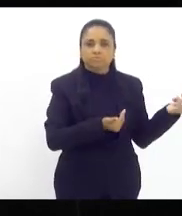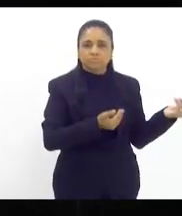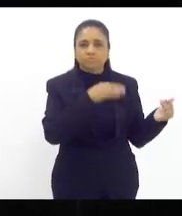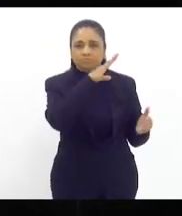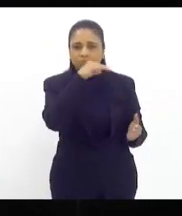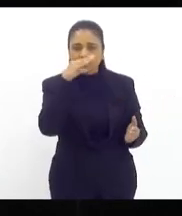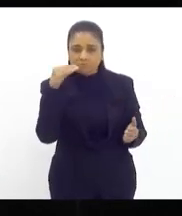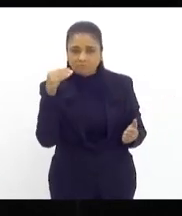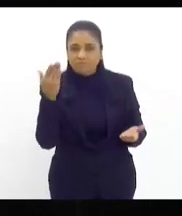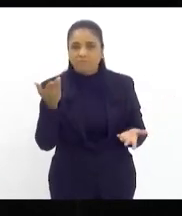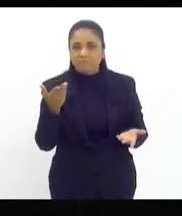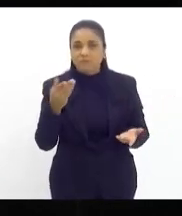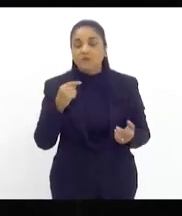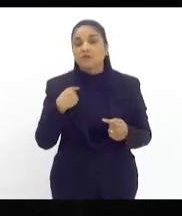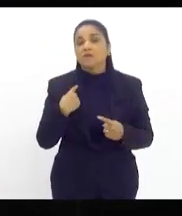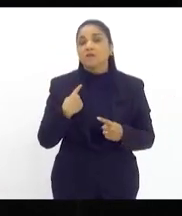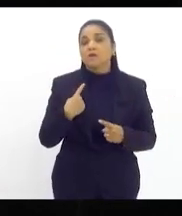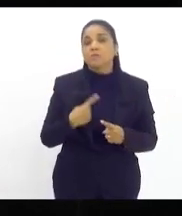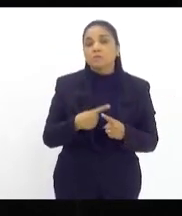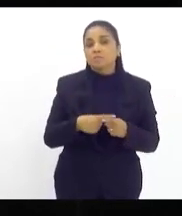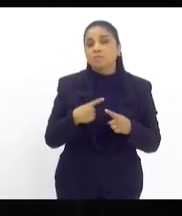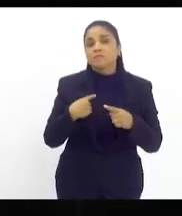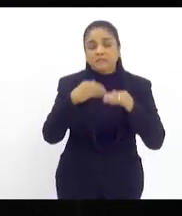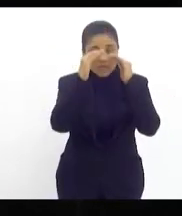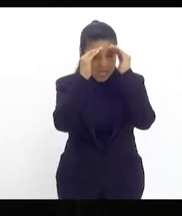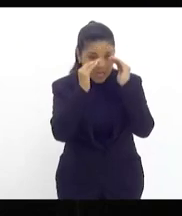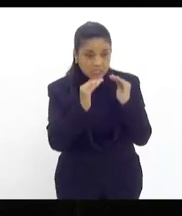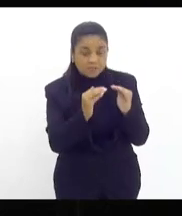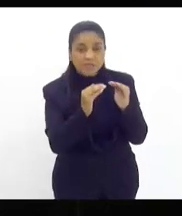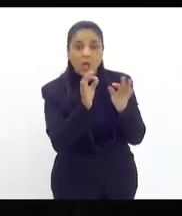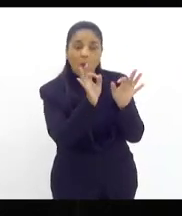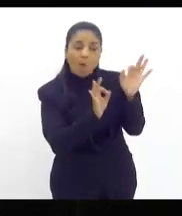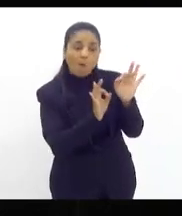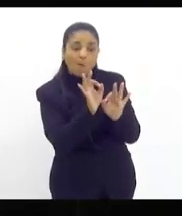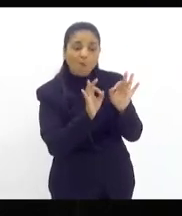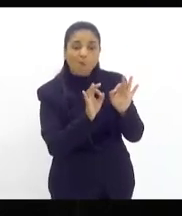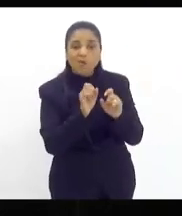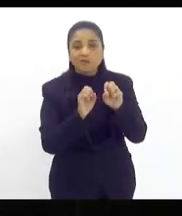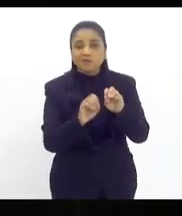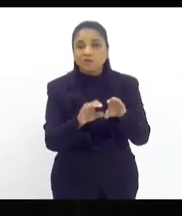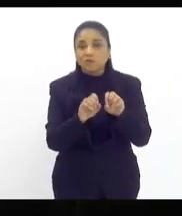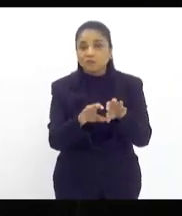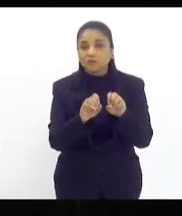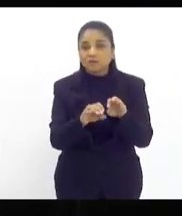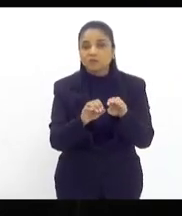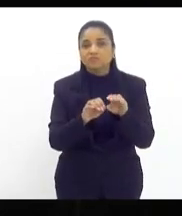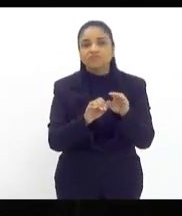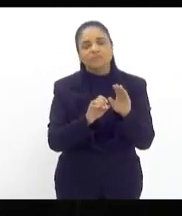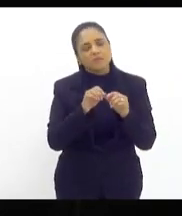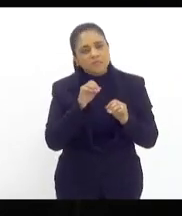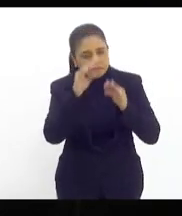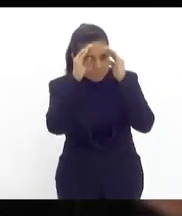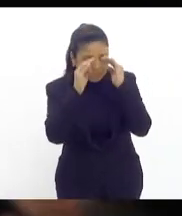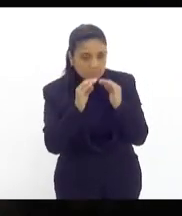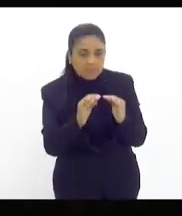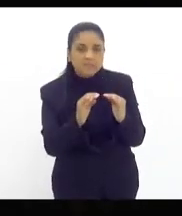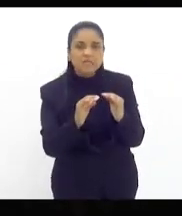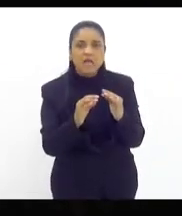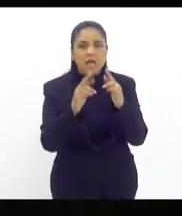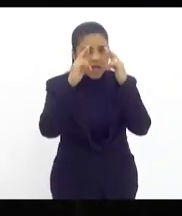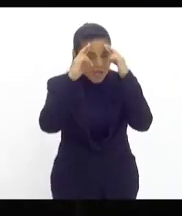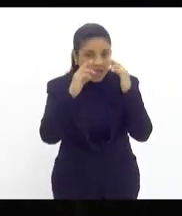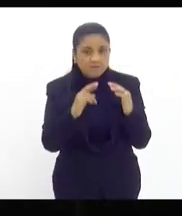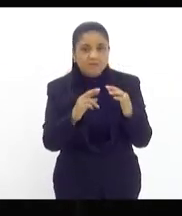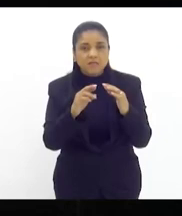adolescentes porque tem que respeitar o plano de educação tem que respeitar as conferências tem que